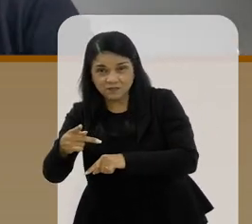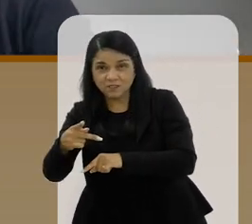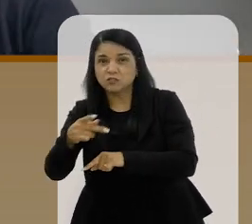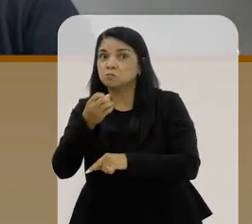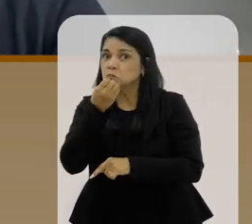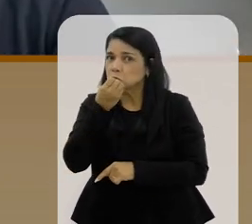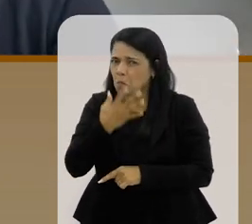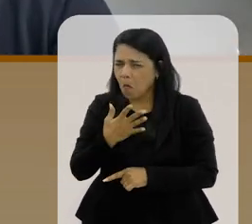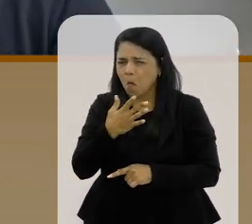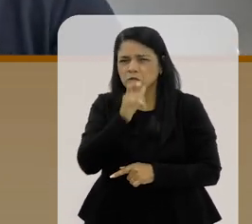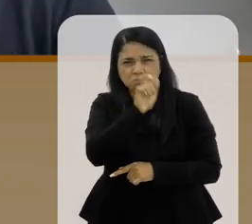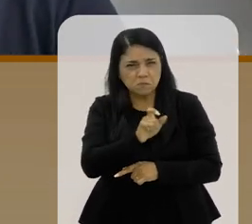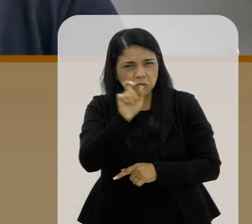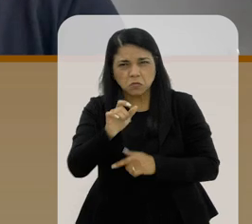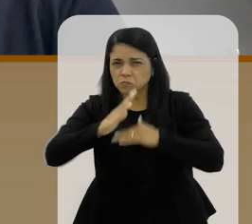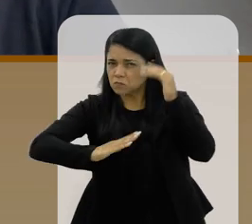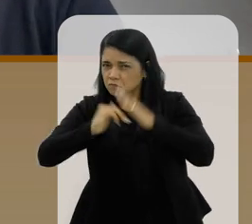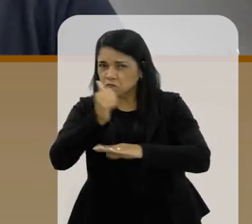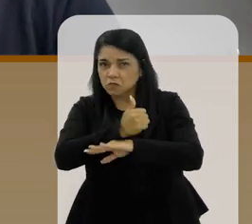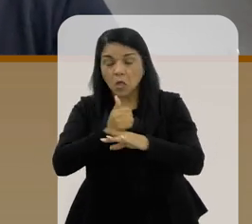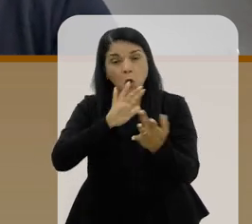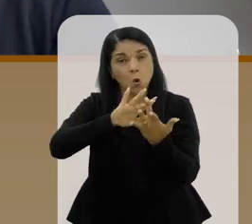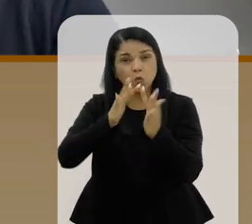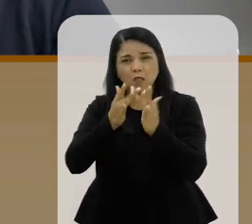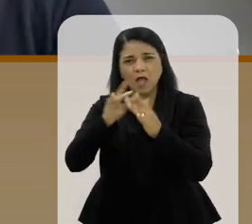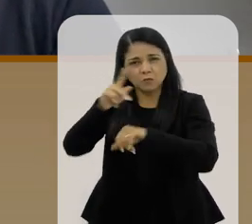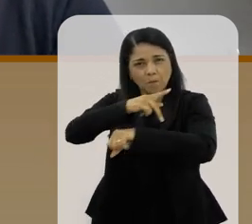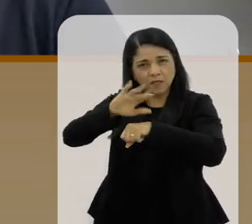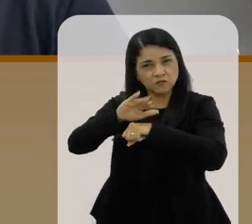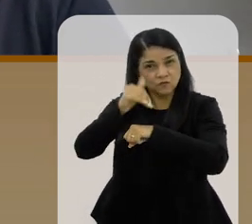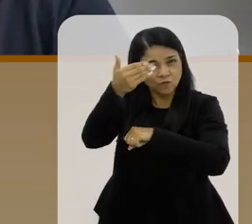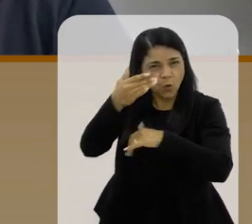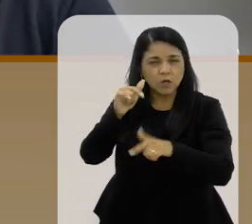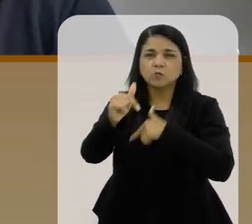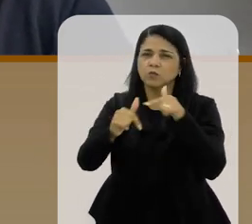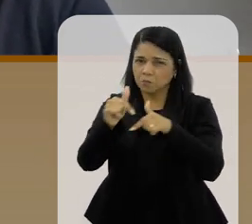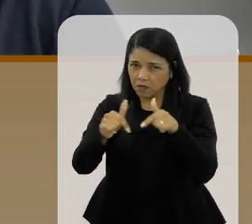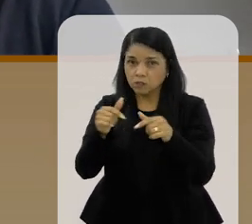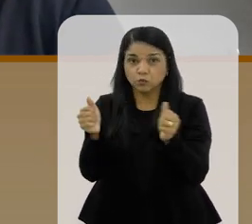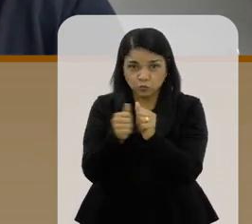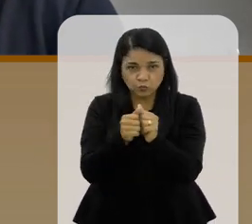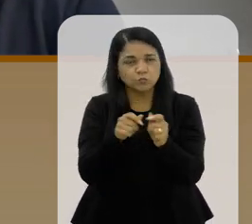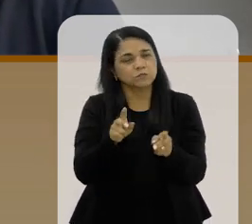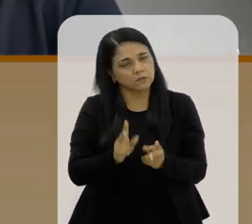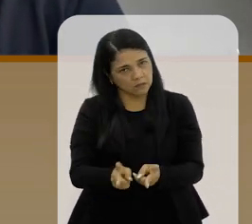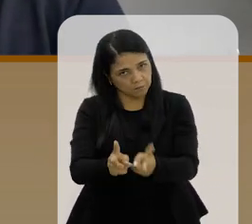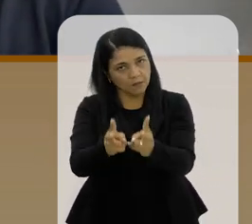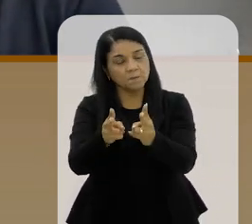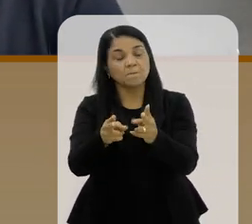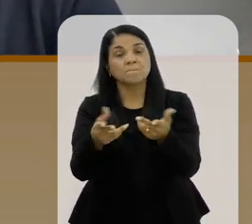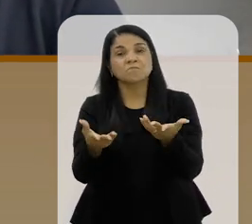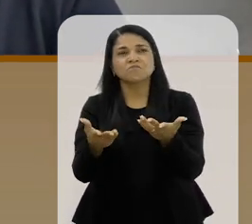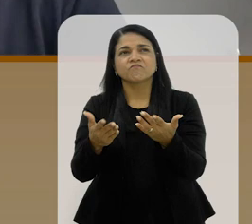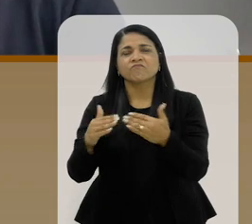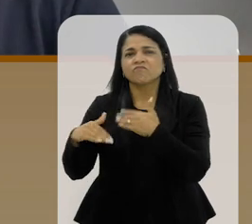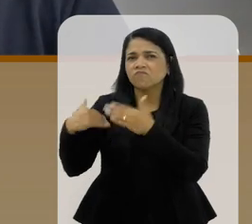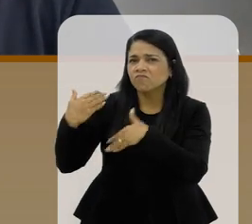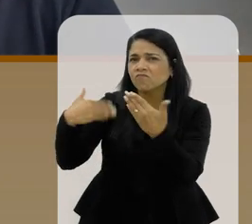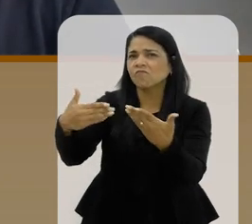visitantes de fora, muito bons, e que me geraram contatos no exterior com quem eu trabalhei, mas ao